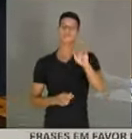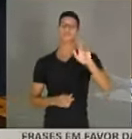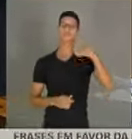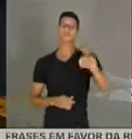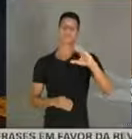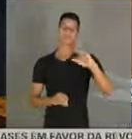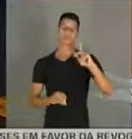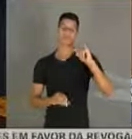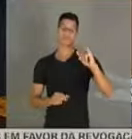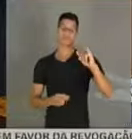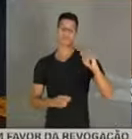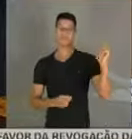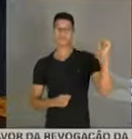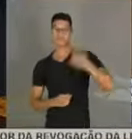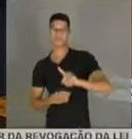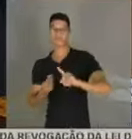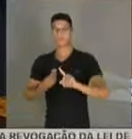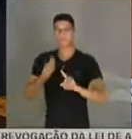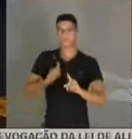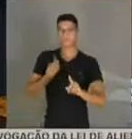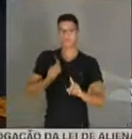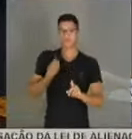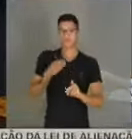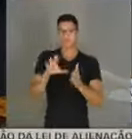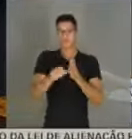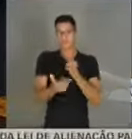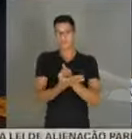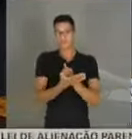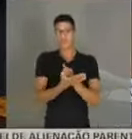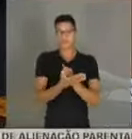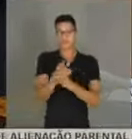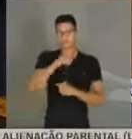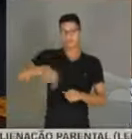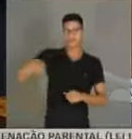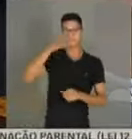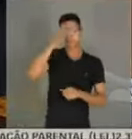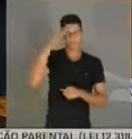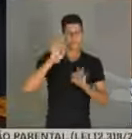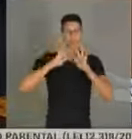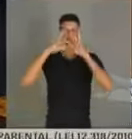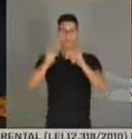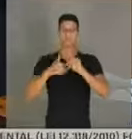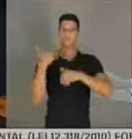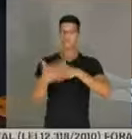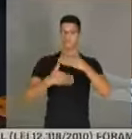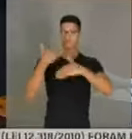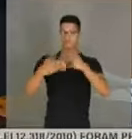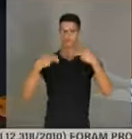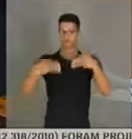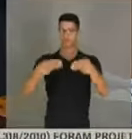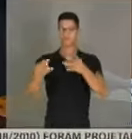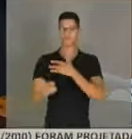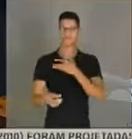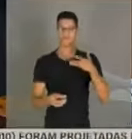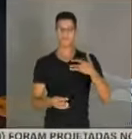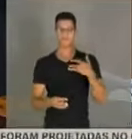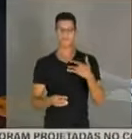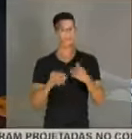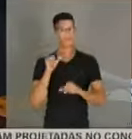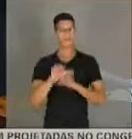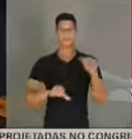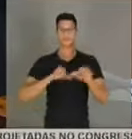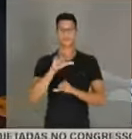a CPI apareceu na vida de corruptos e corruptores, aí todo o processo no Ministério da Saúde